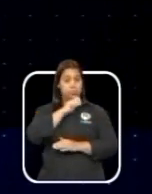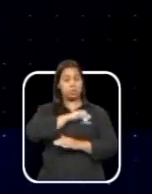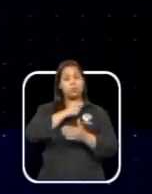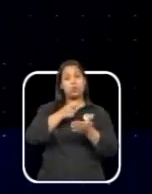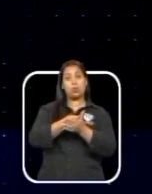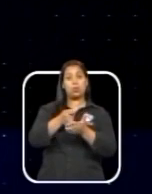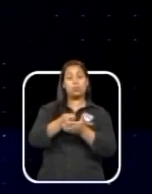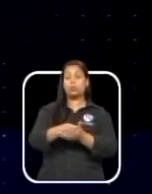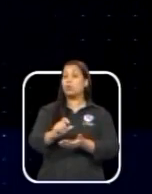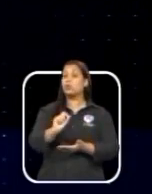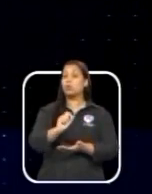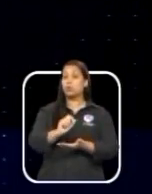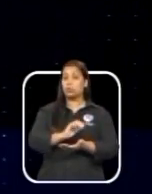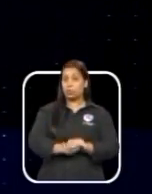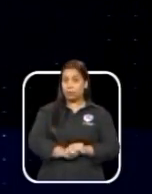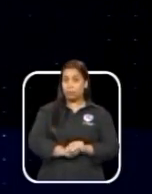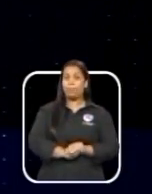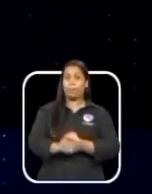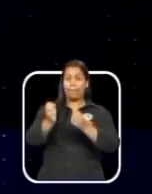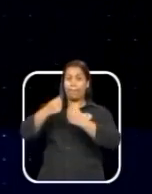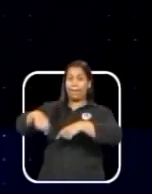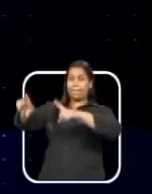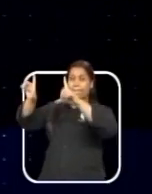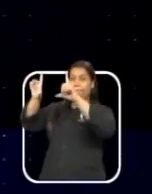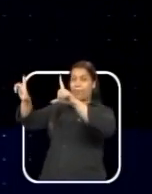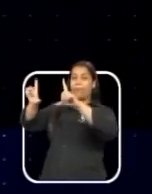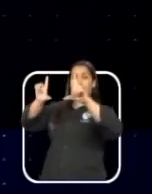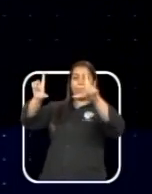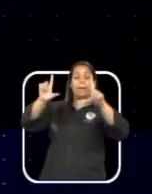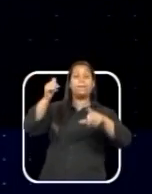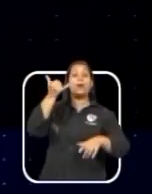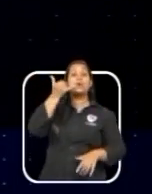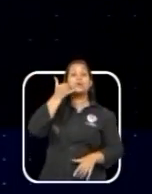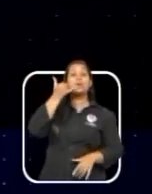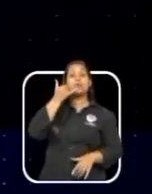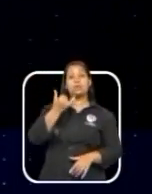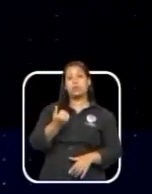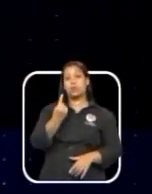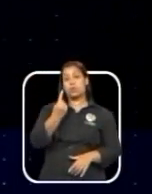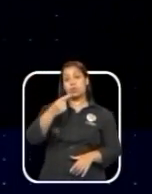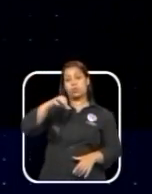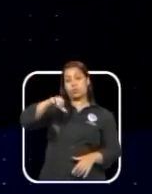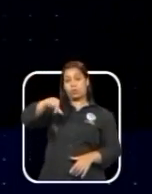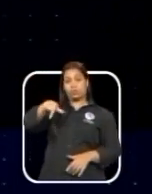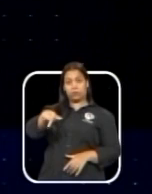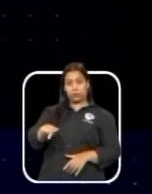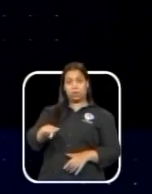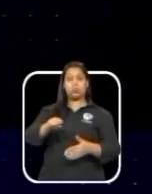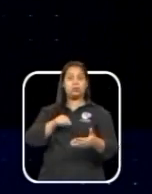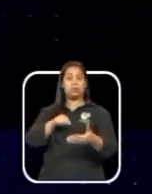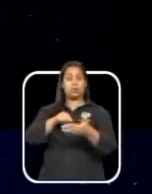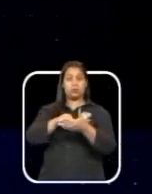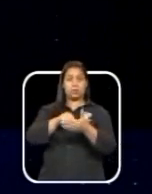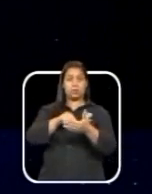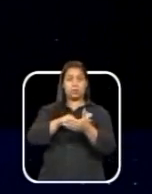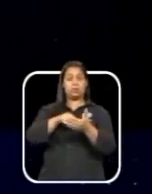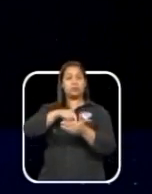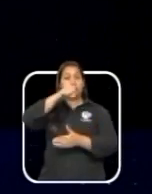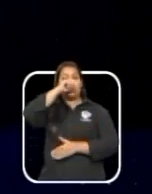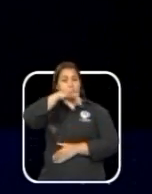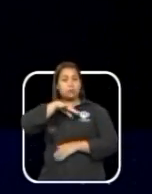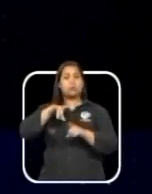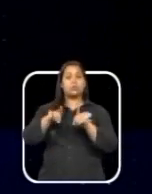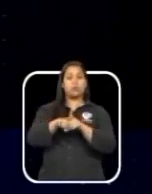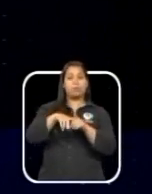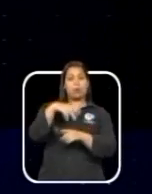Preto a obrigatoriedade da fixação de placa com o telefone 197 para denúncia de